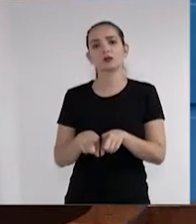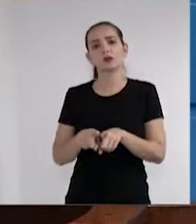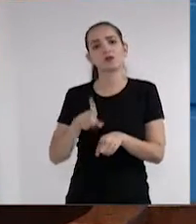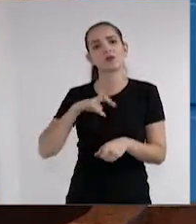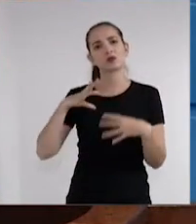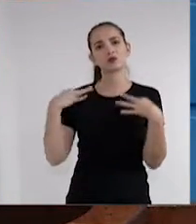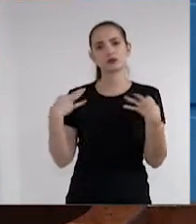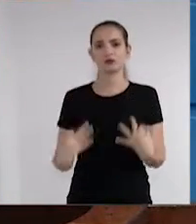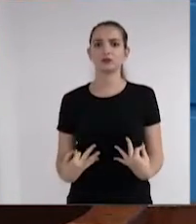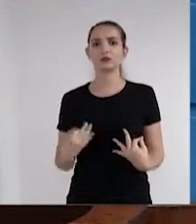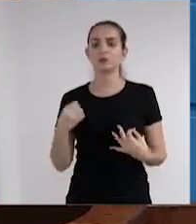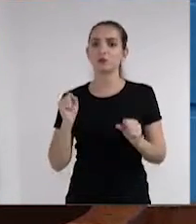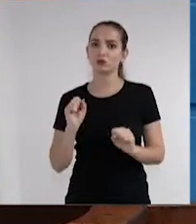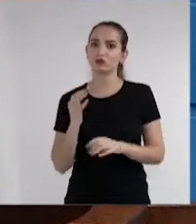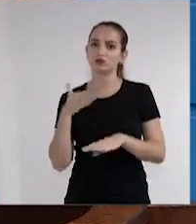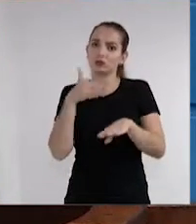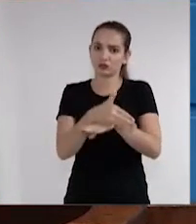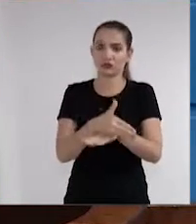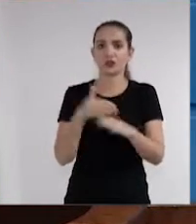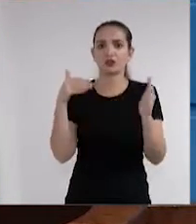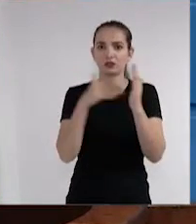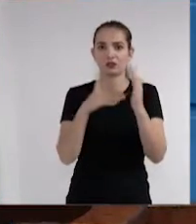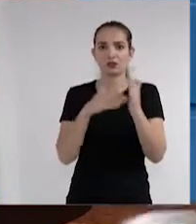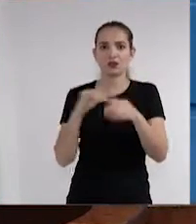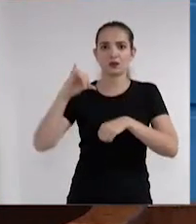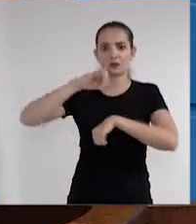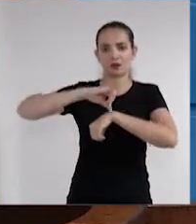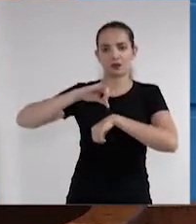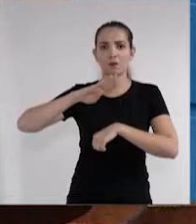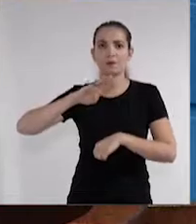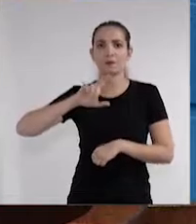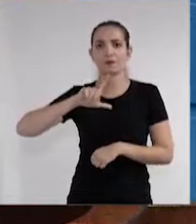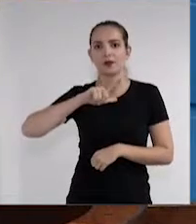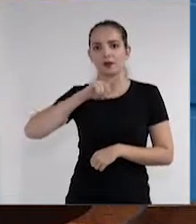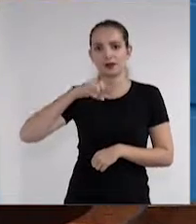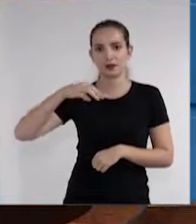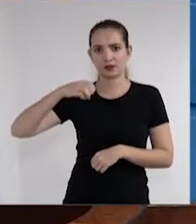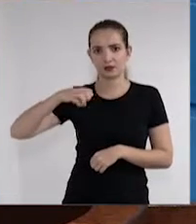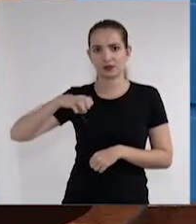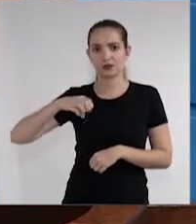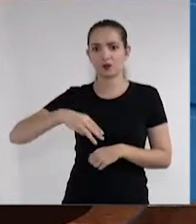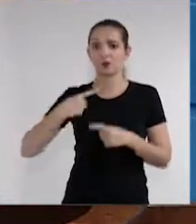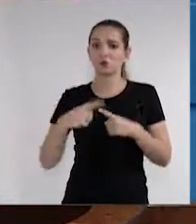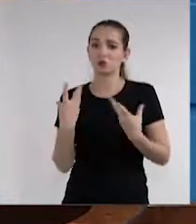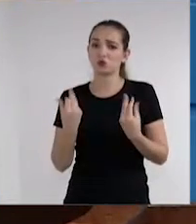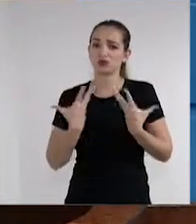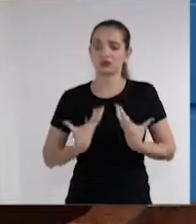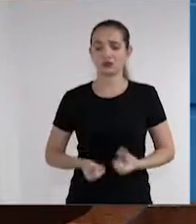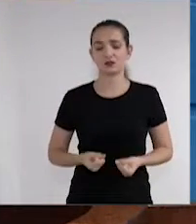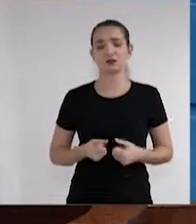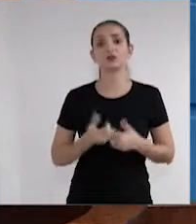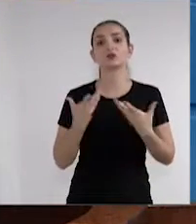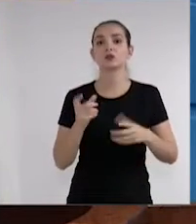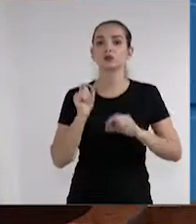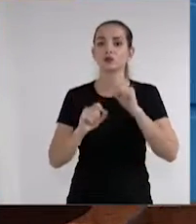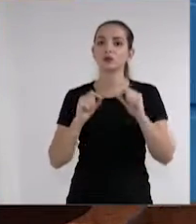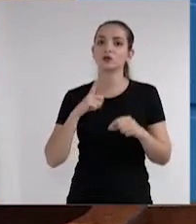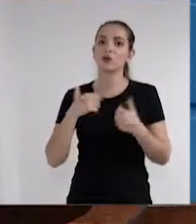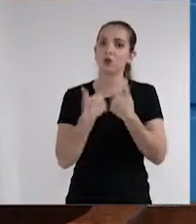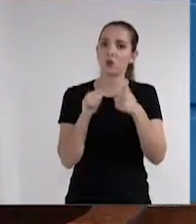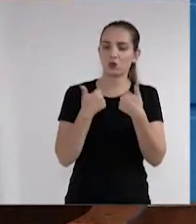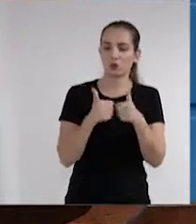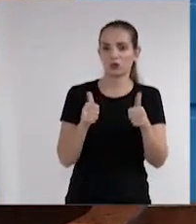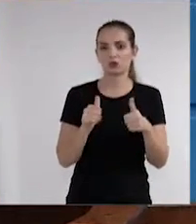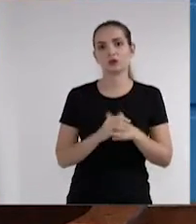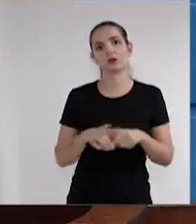forma decente, poder chegar até Belém, em função do cansaço, né? Queriam nada mais do que